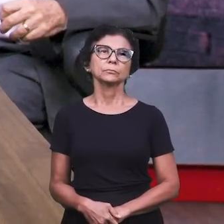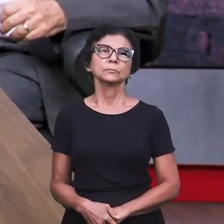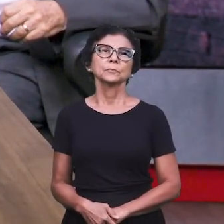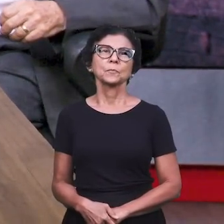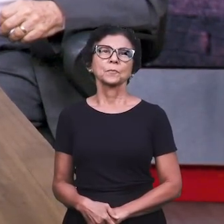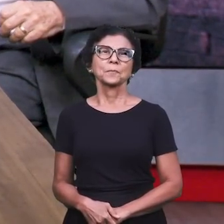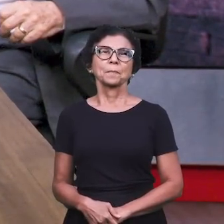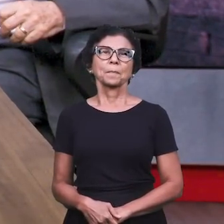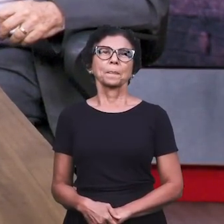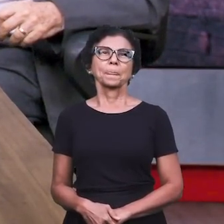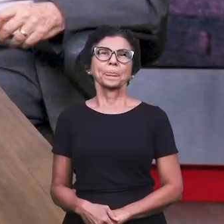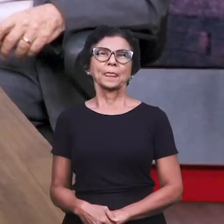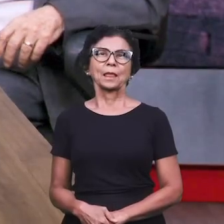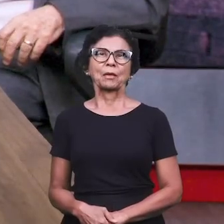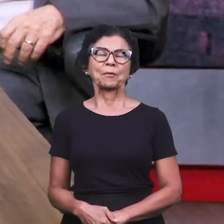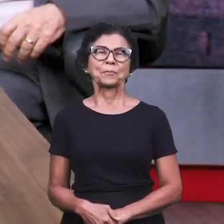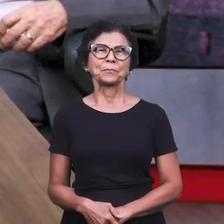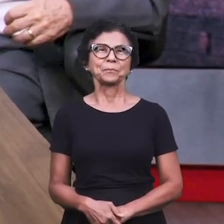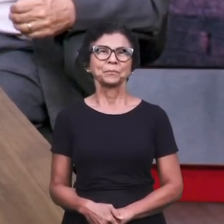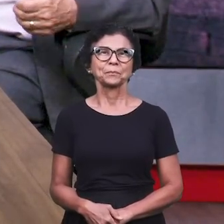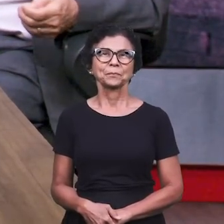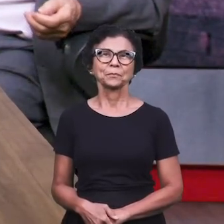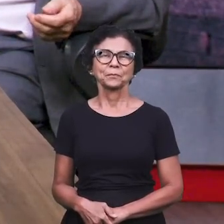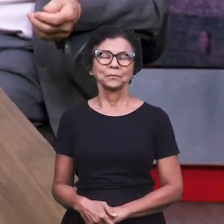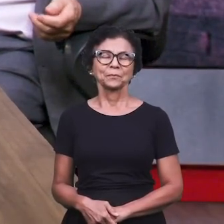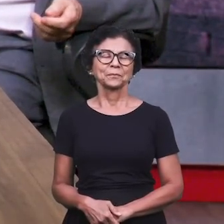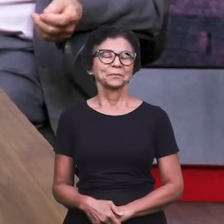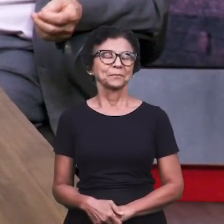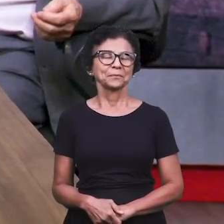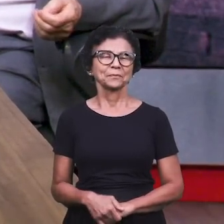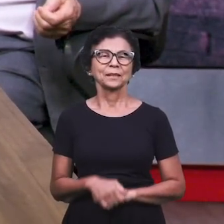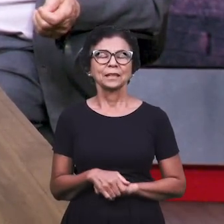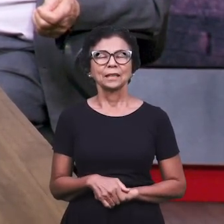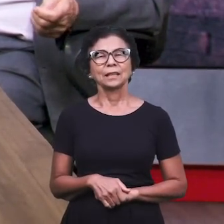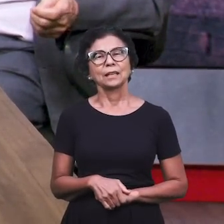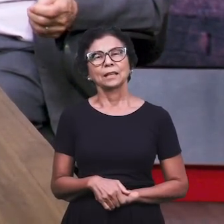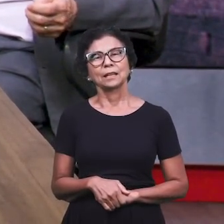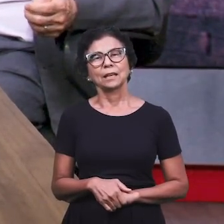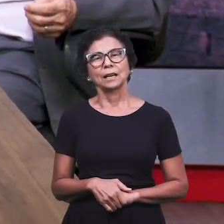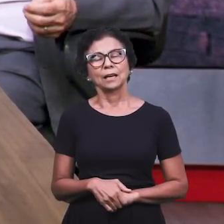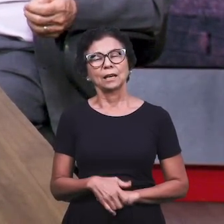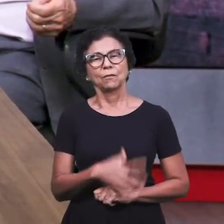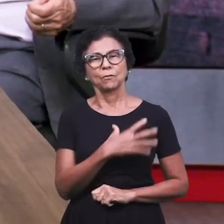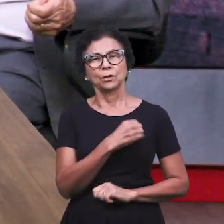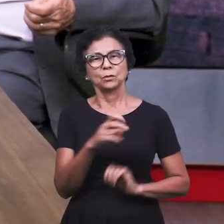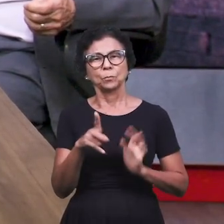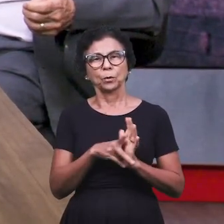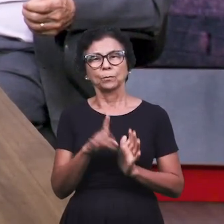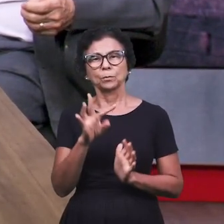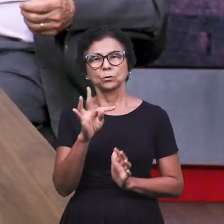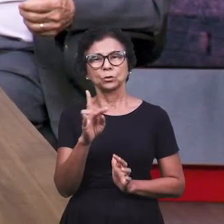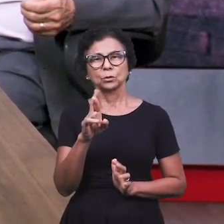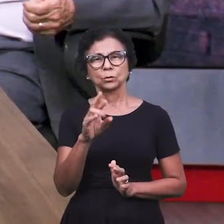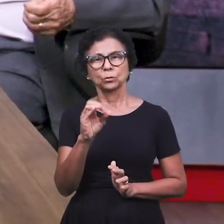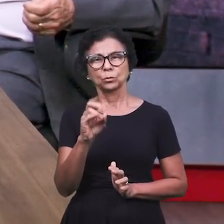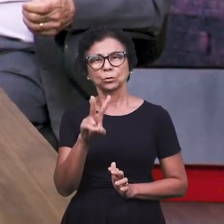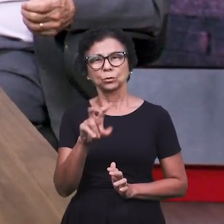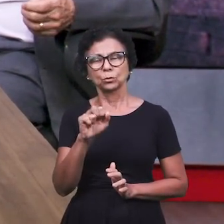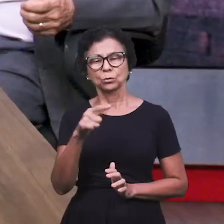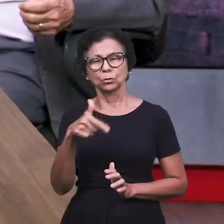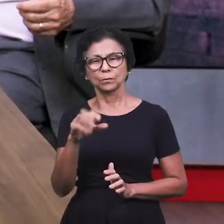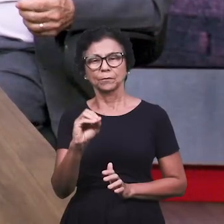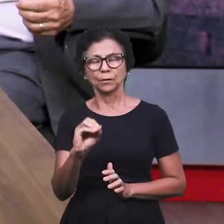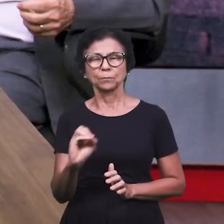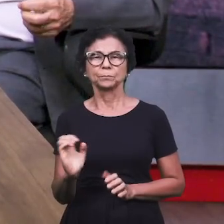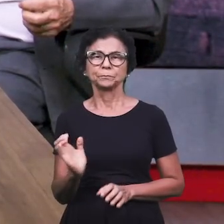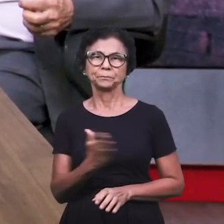né? Tiago, irmão de João. Ele e né? João. Ele e João. Filho do Trovão, exatamente. Bom, aí nós temos